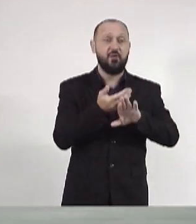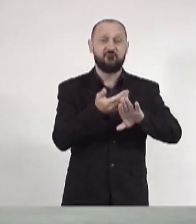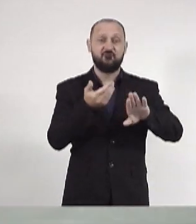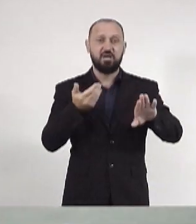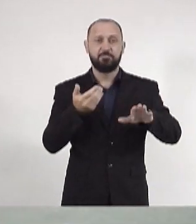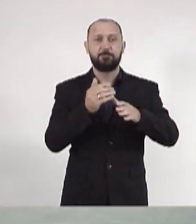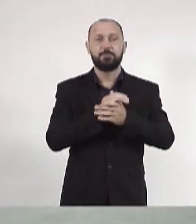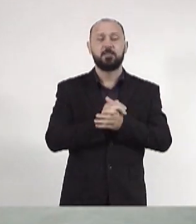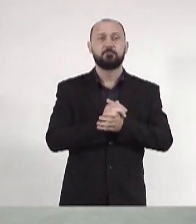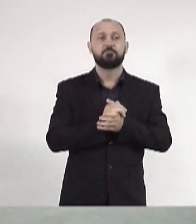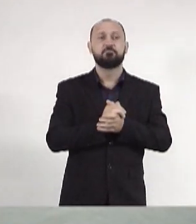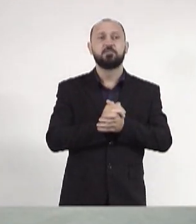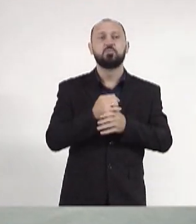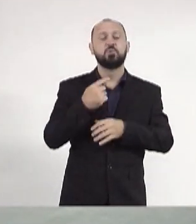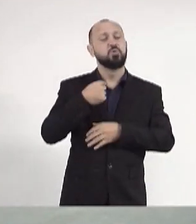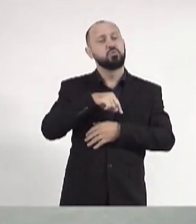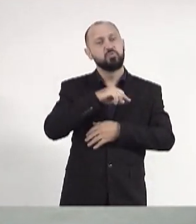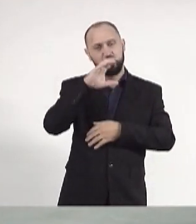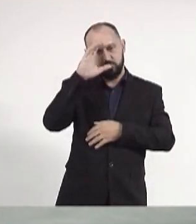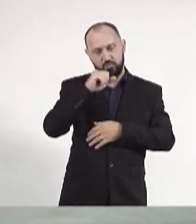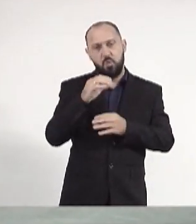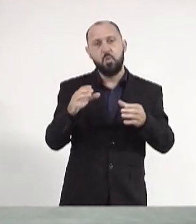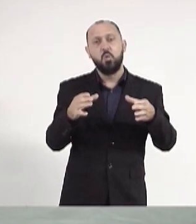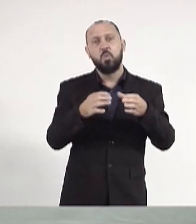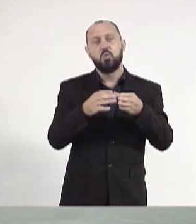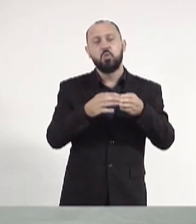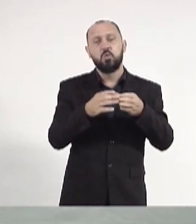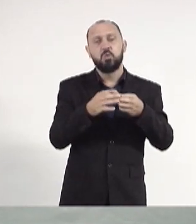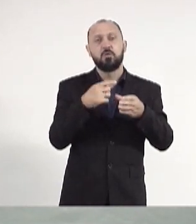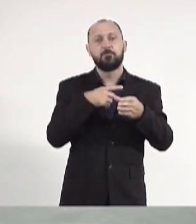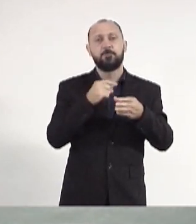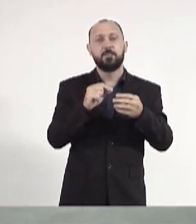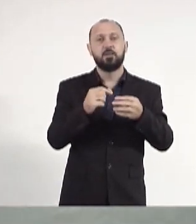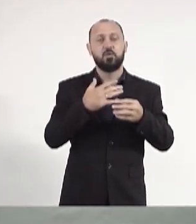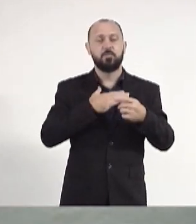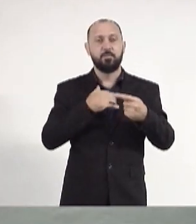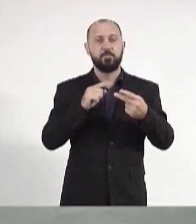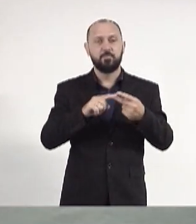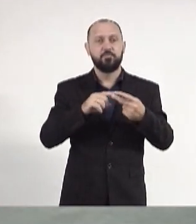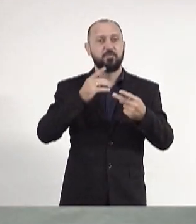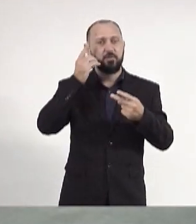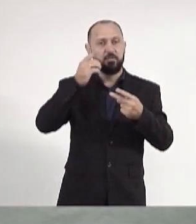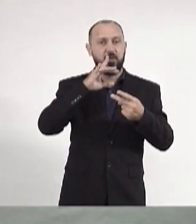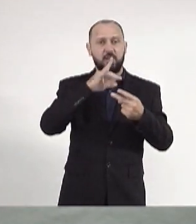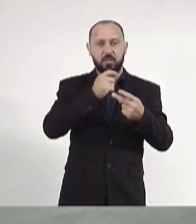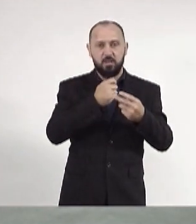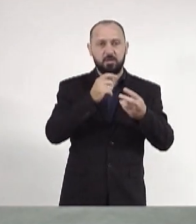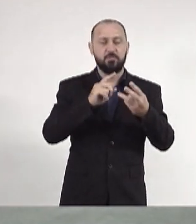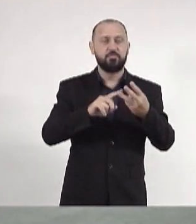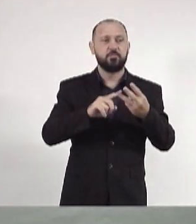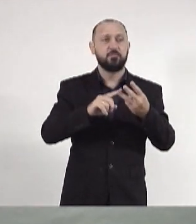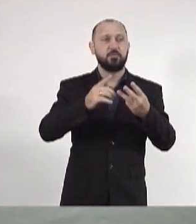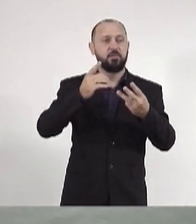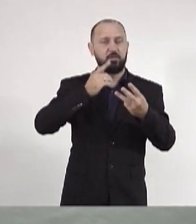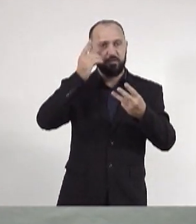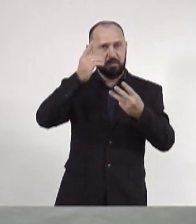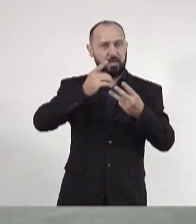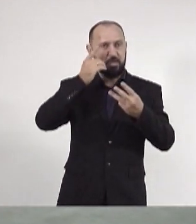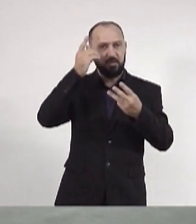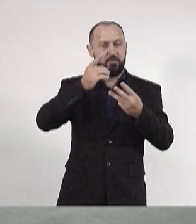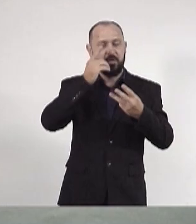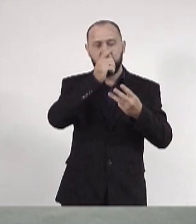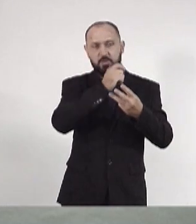afastados, nós decidimos, então, a comissão, que é composta por mim, pela deputada Lia Nogueira e pelo